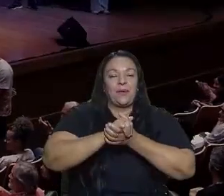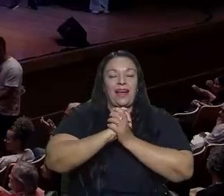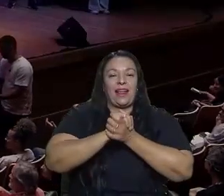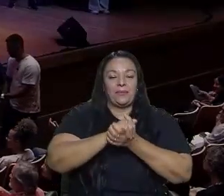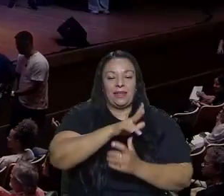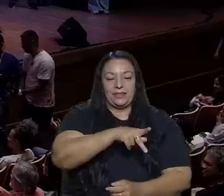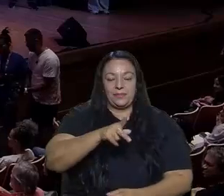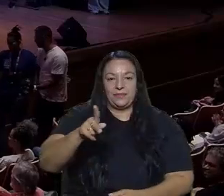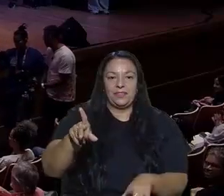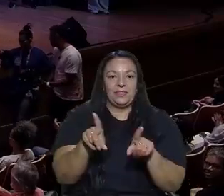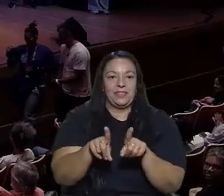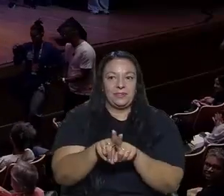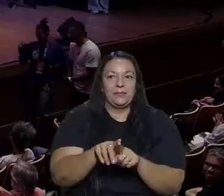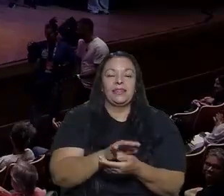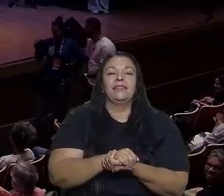Parabéns à professora.